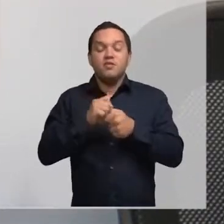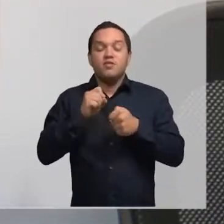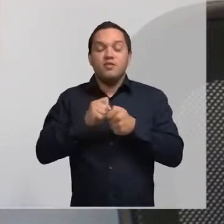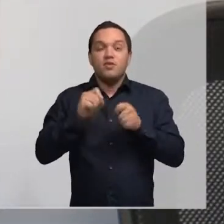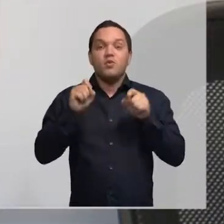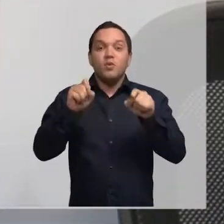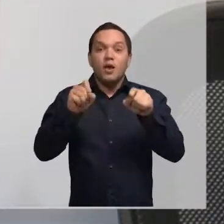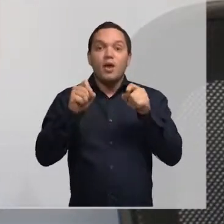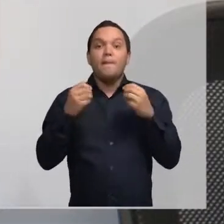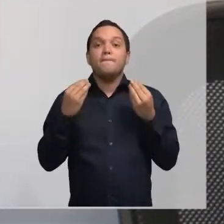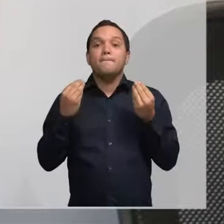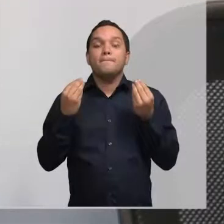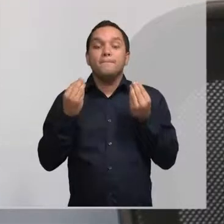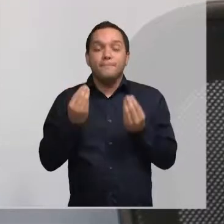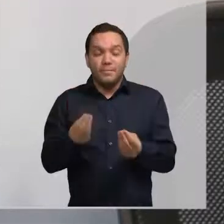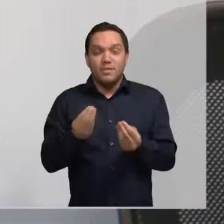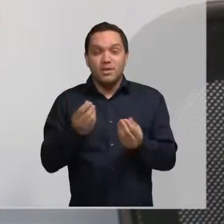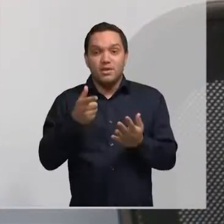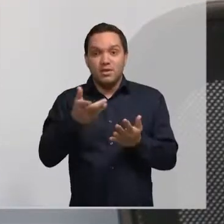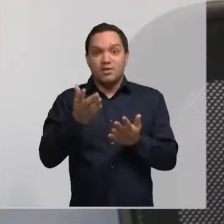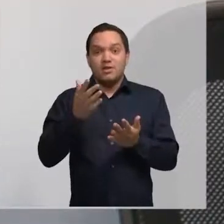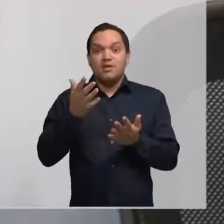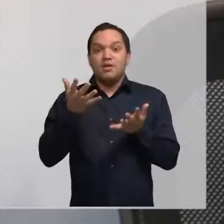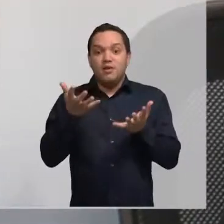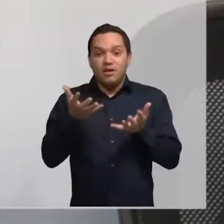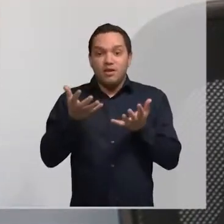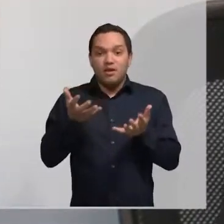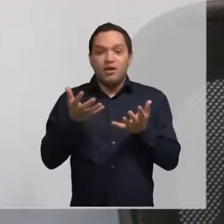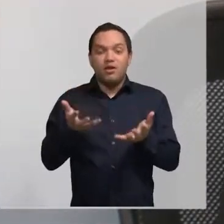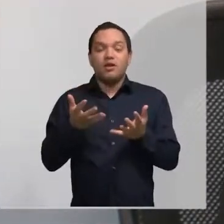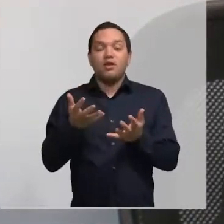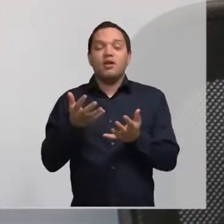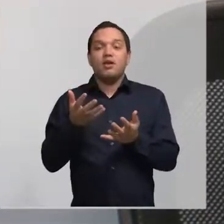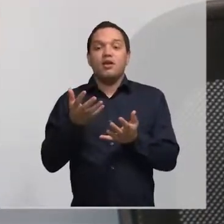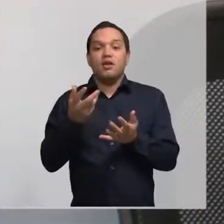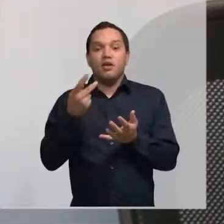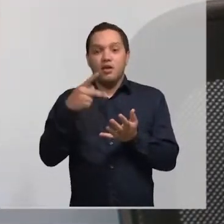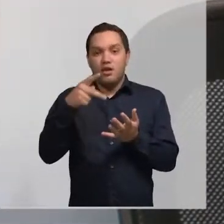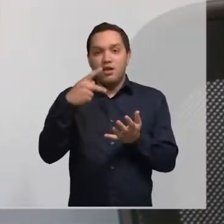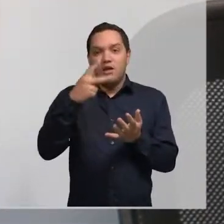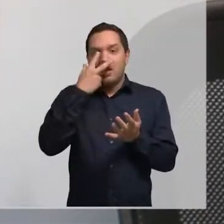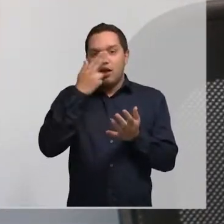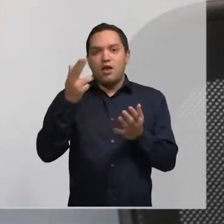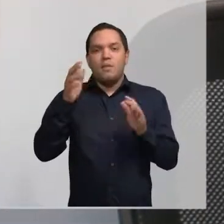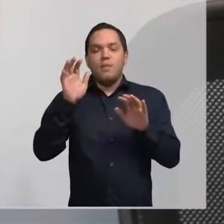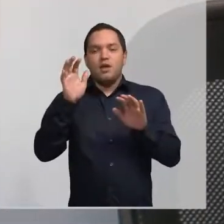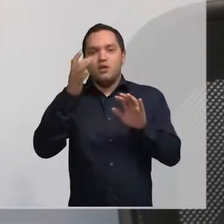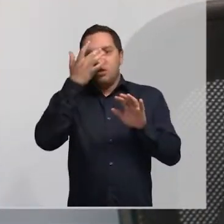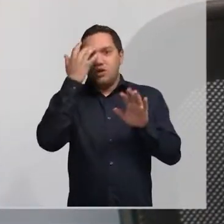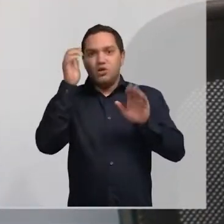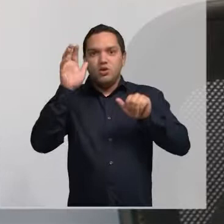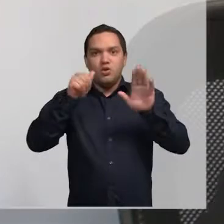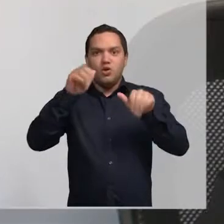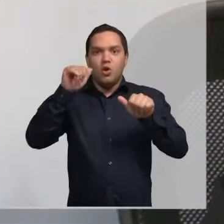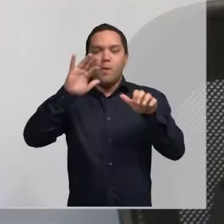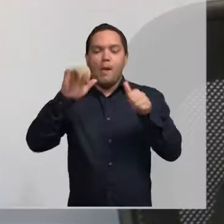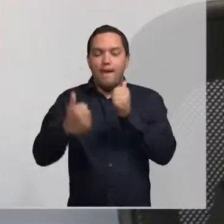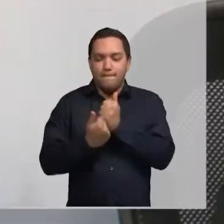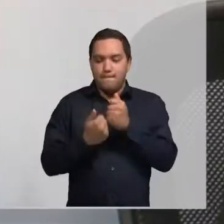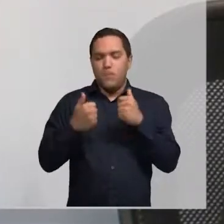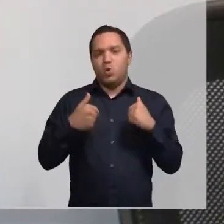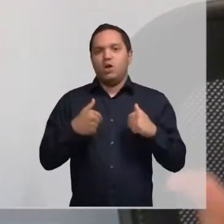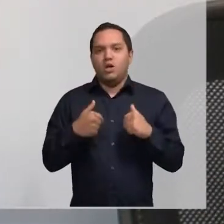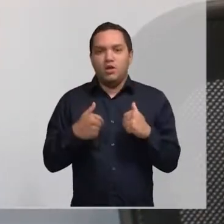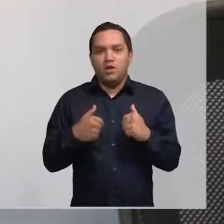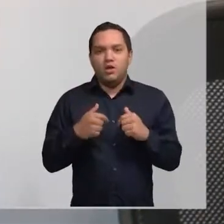televisivos para quê? Para cada vez mais solidificar a sua base. Por isso que ele aproveitou,